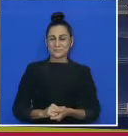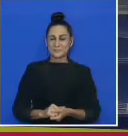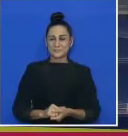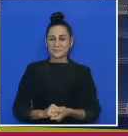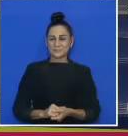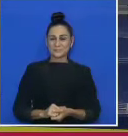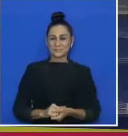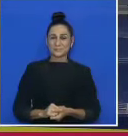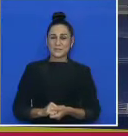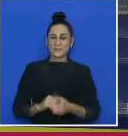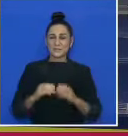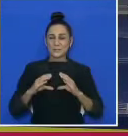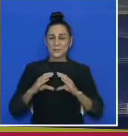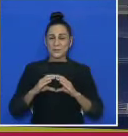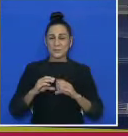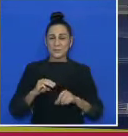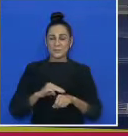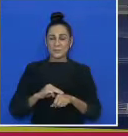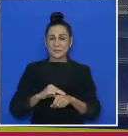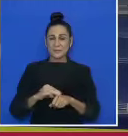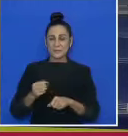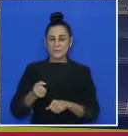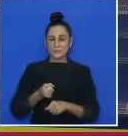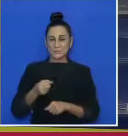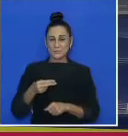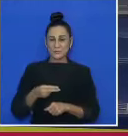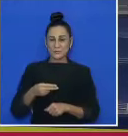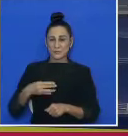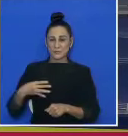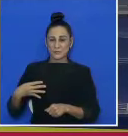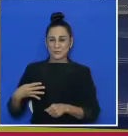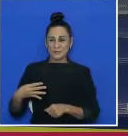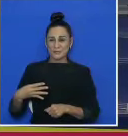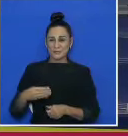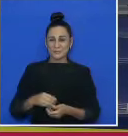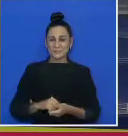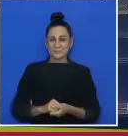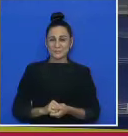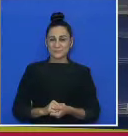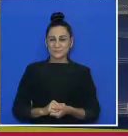Segunda bola chegando, bola marrom número 24.